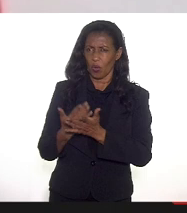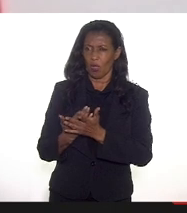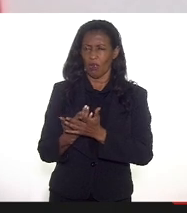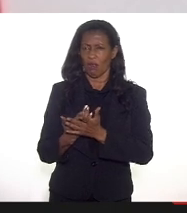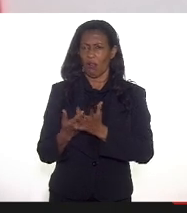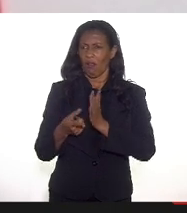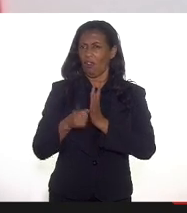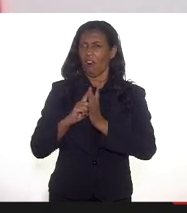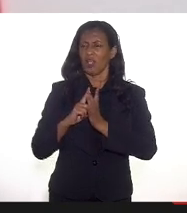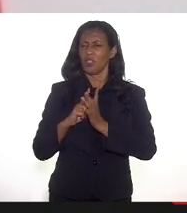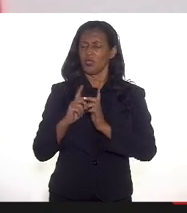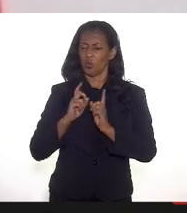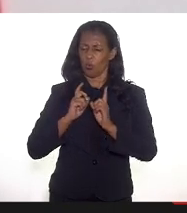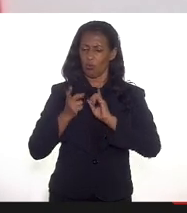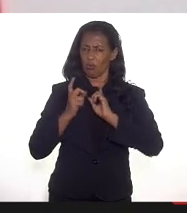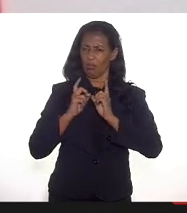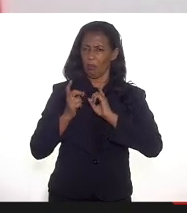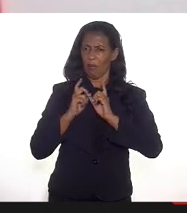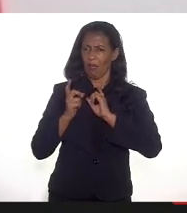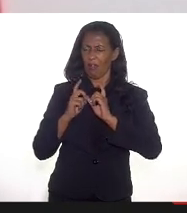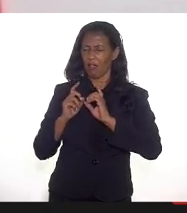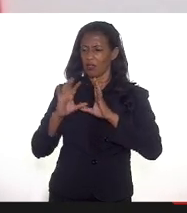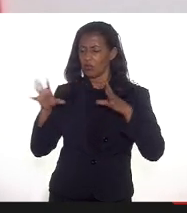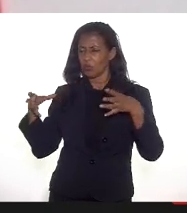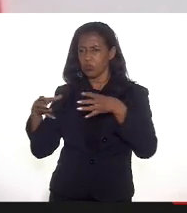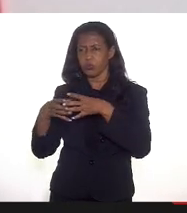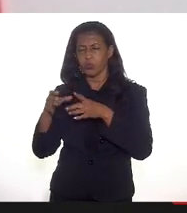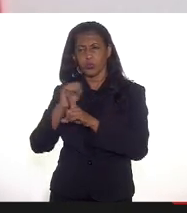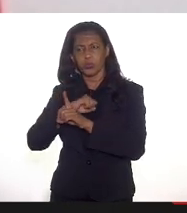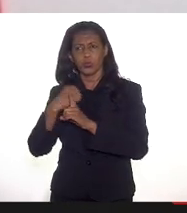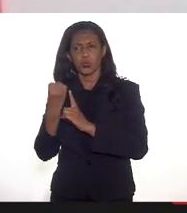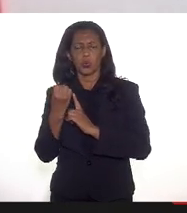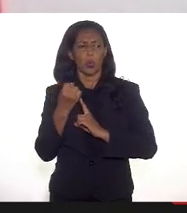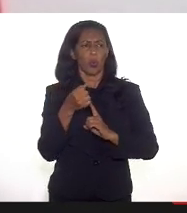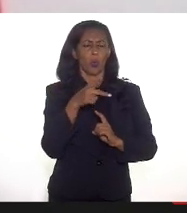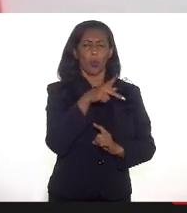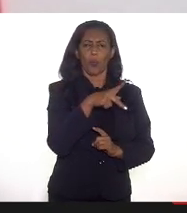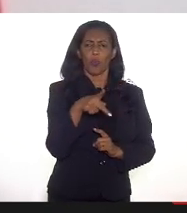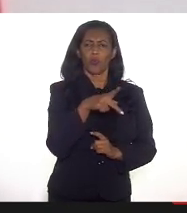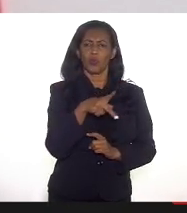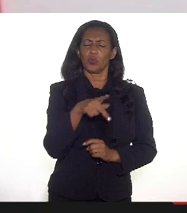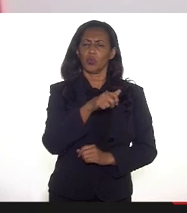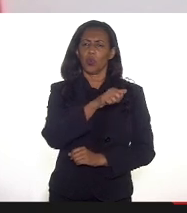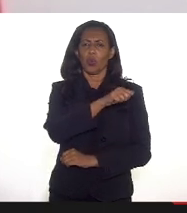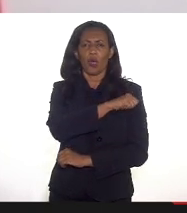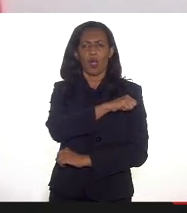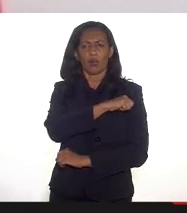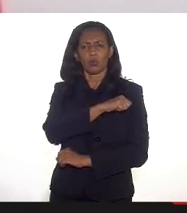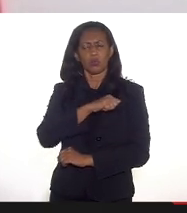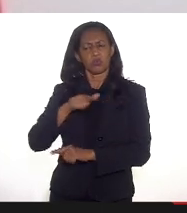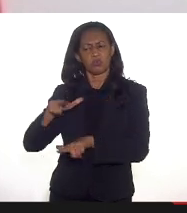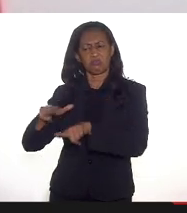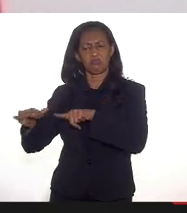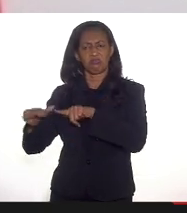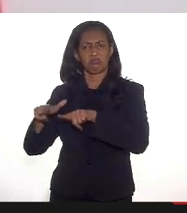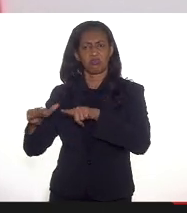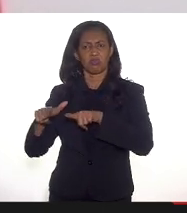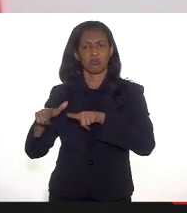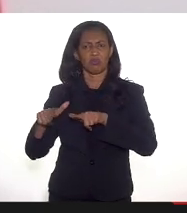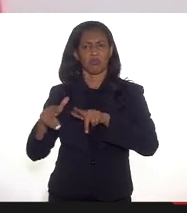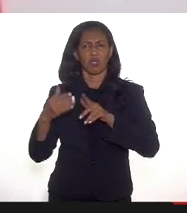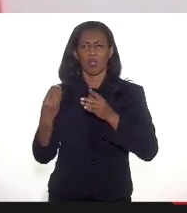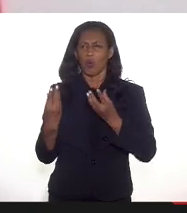debate pedagógico com a comunidade e os seus interessados, professores, alunos e funcionários, considerando muitas coisas que